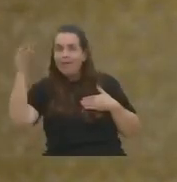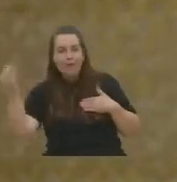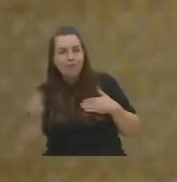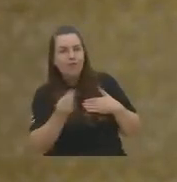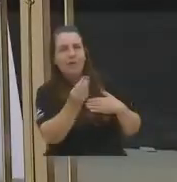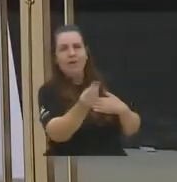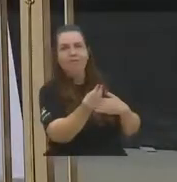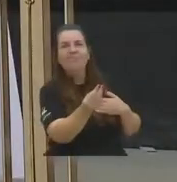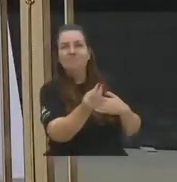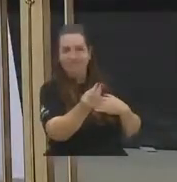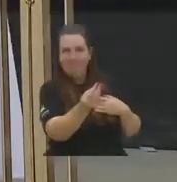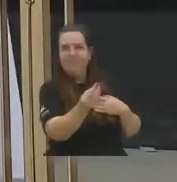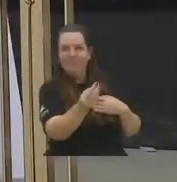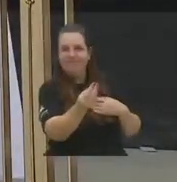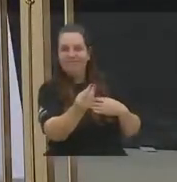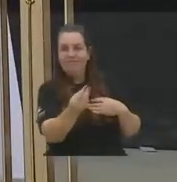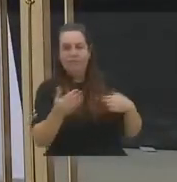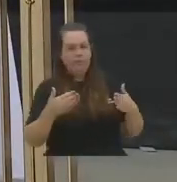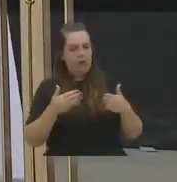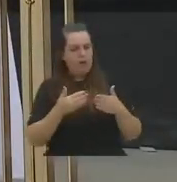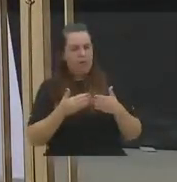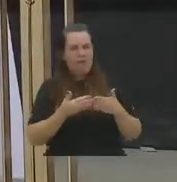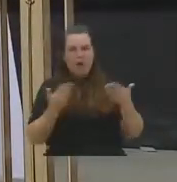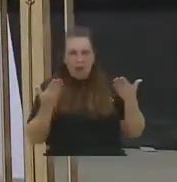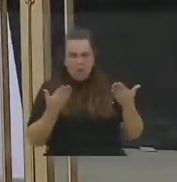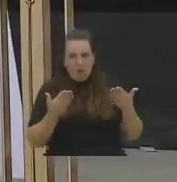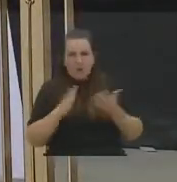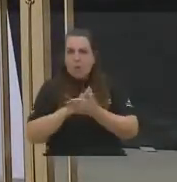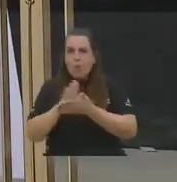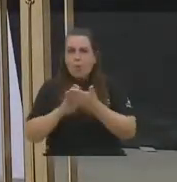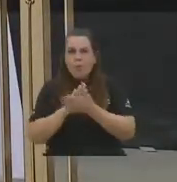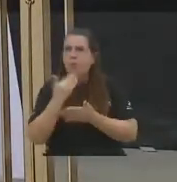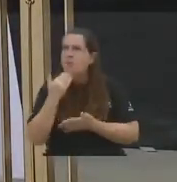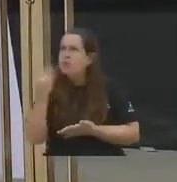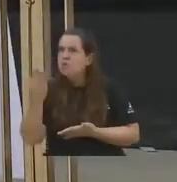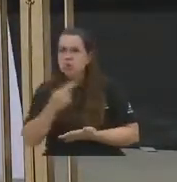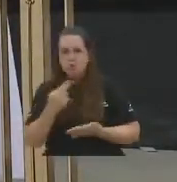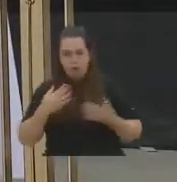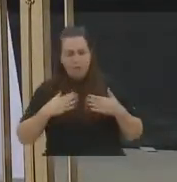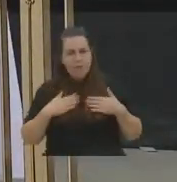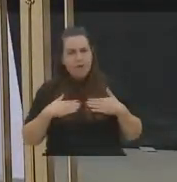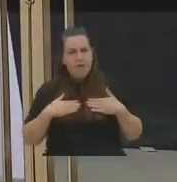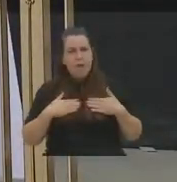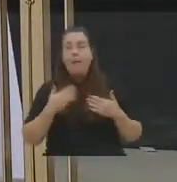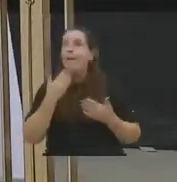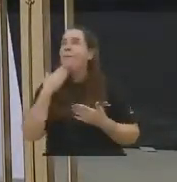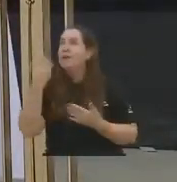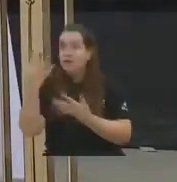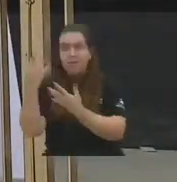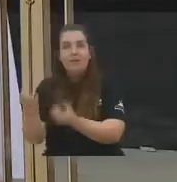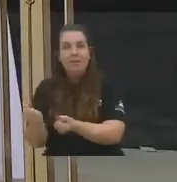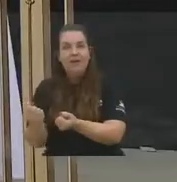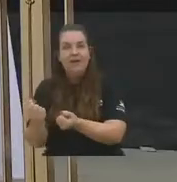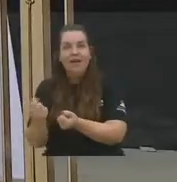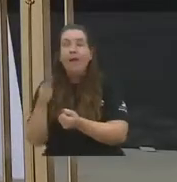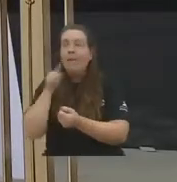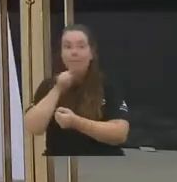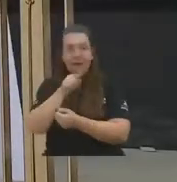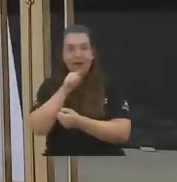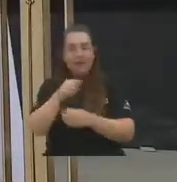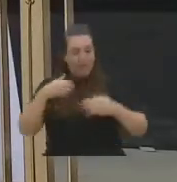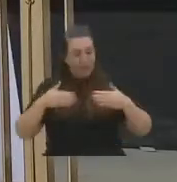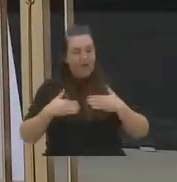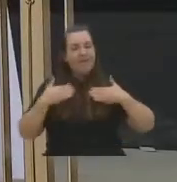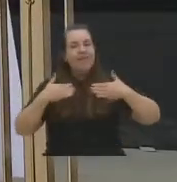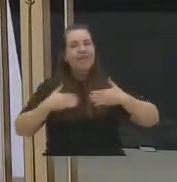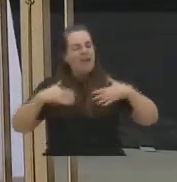dará. Até agora nada pedistes em meu nome, pedi e recebereis, para que a vossa